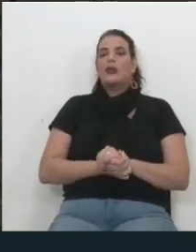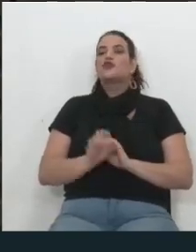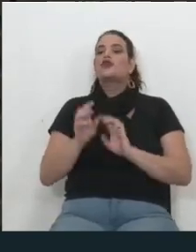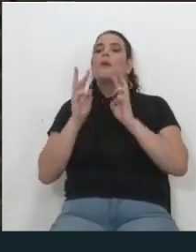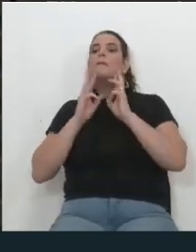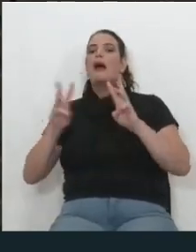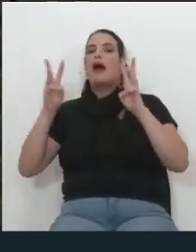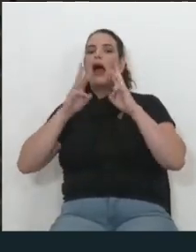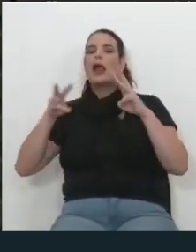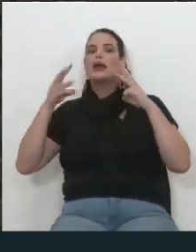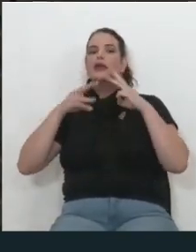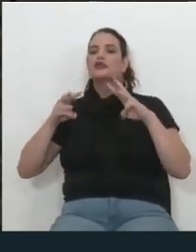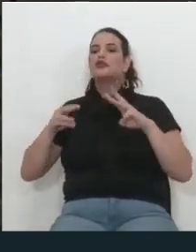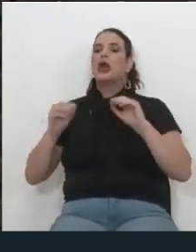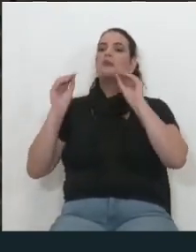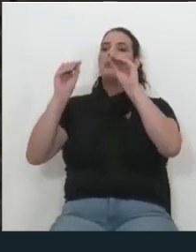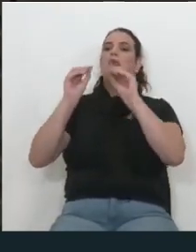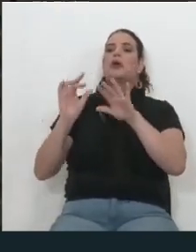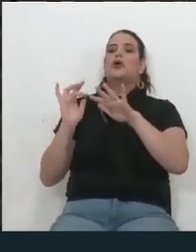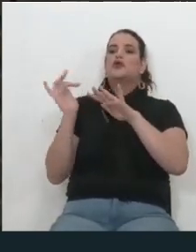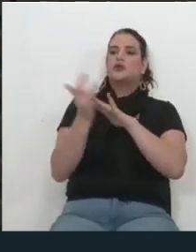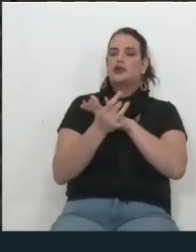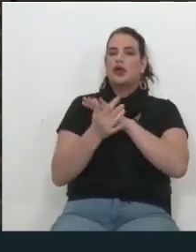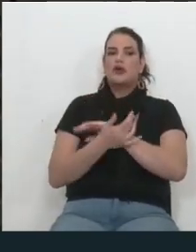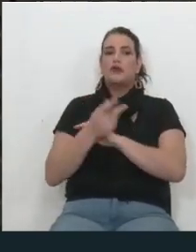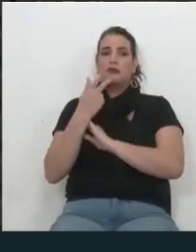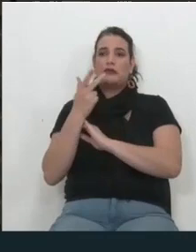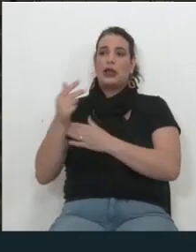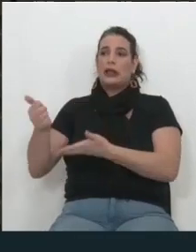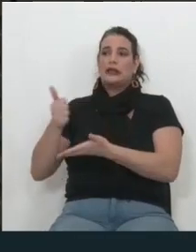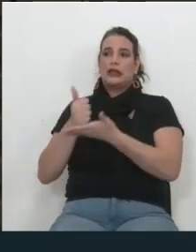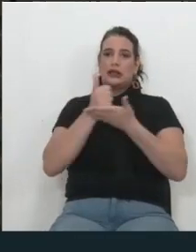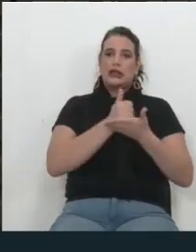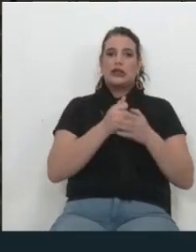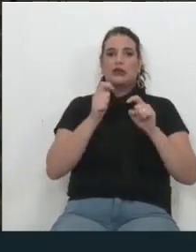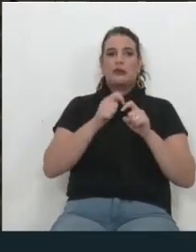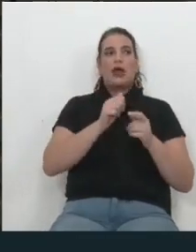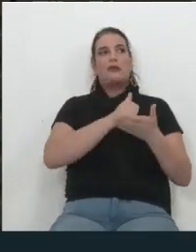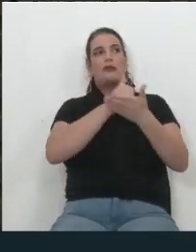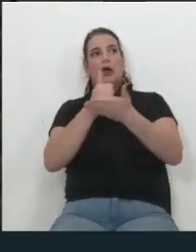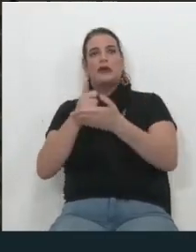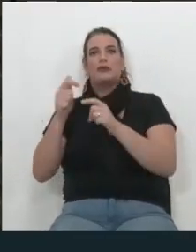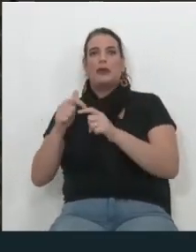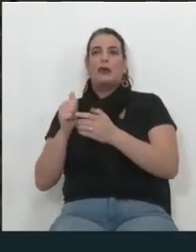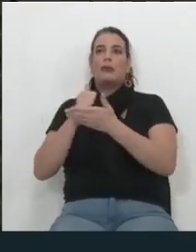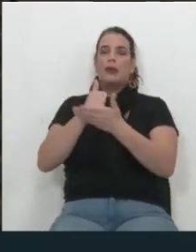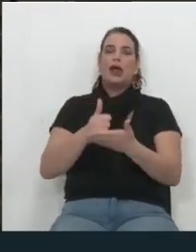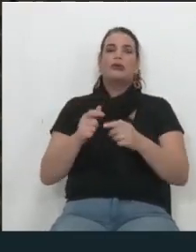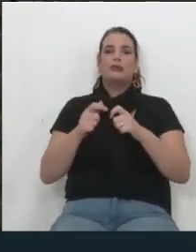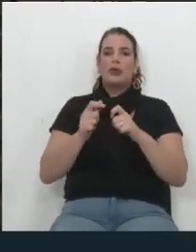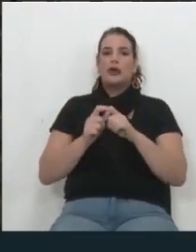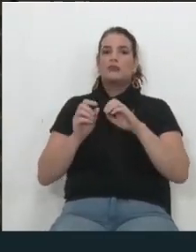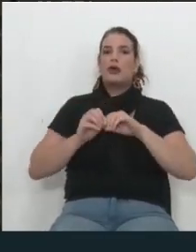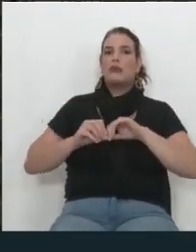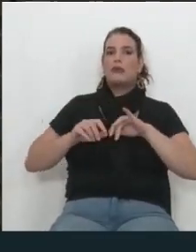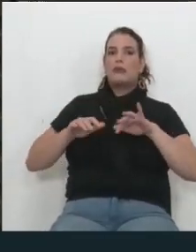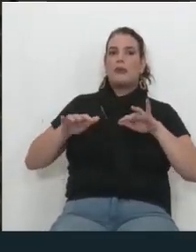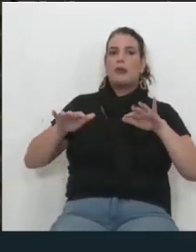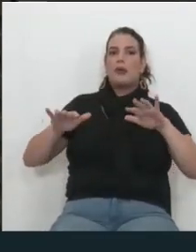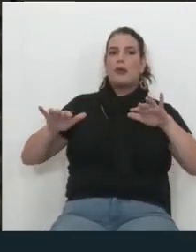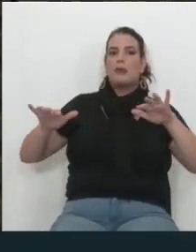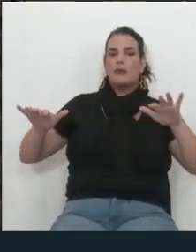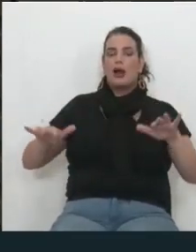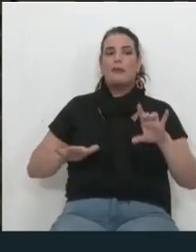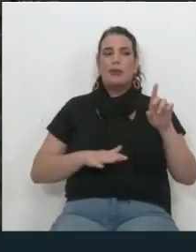falso, joga na rede social, que está trazendo médico daqui, médico de lá, na grande imprensa paulista, mas a